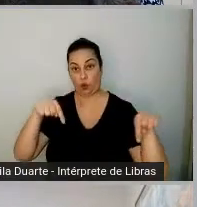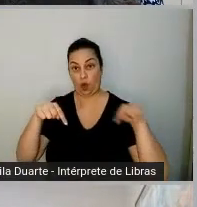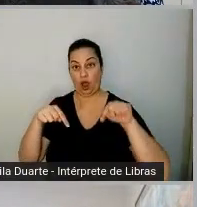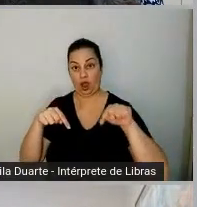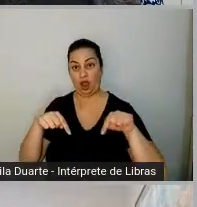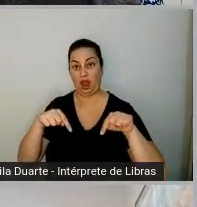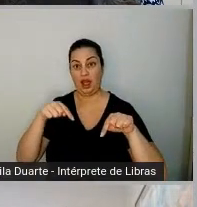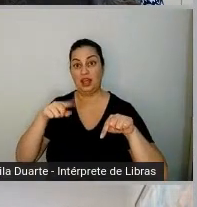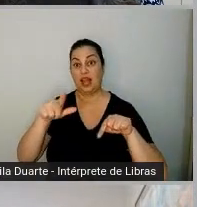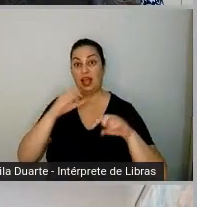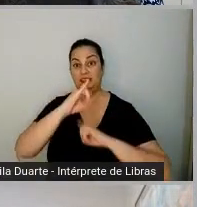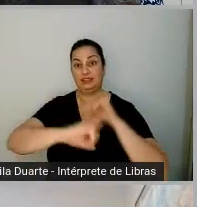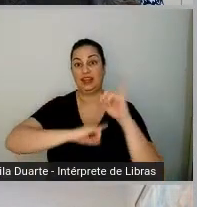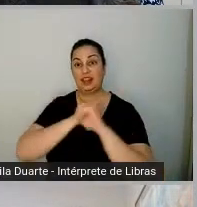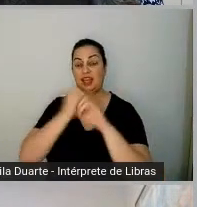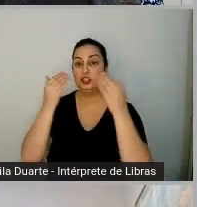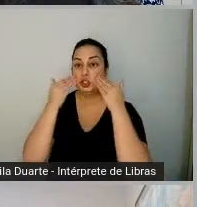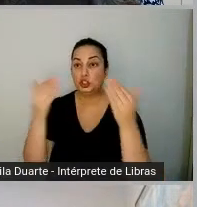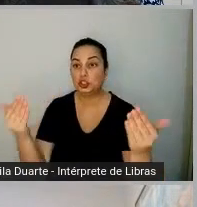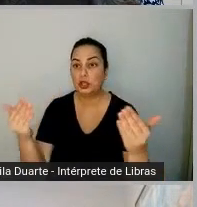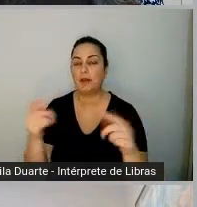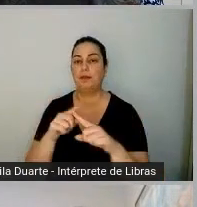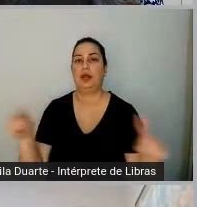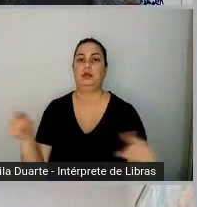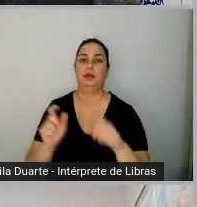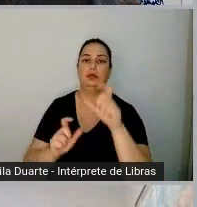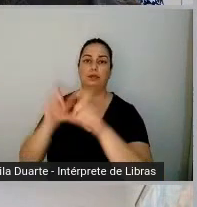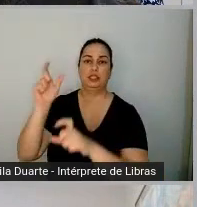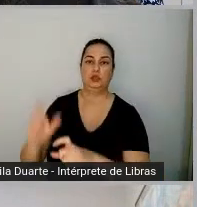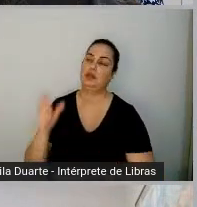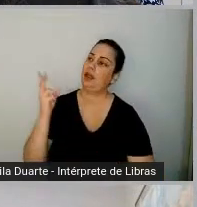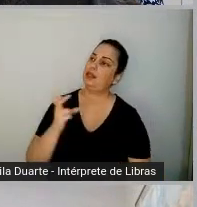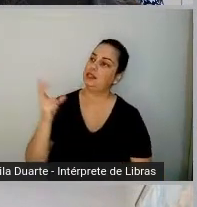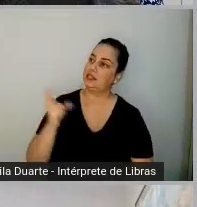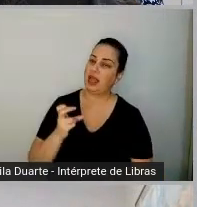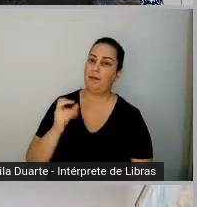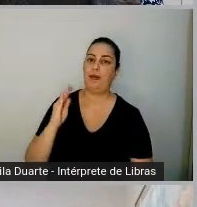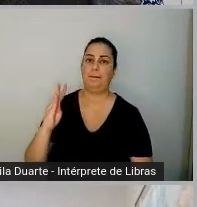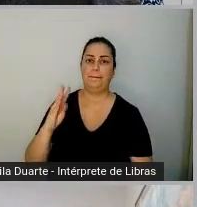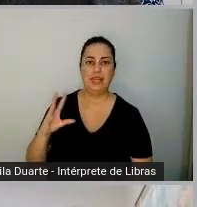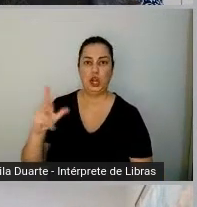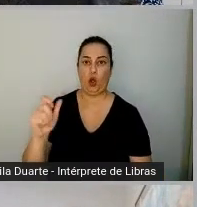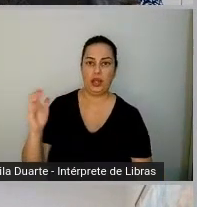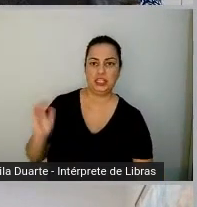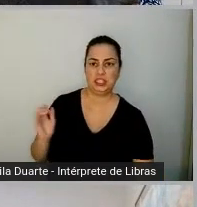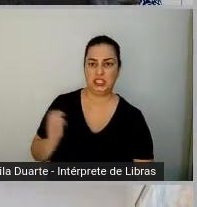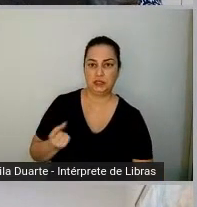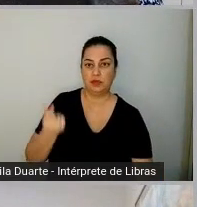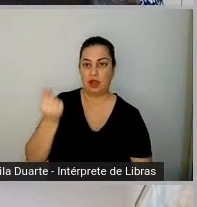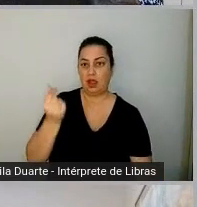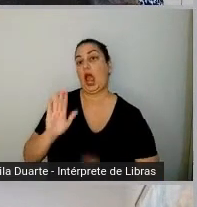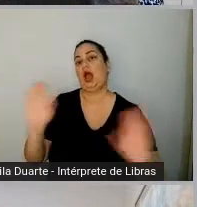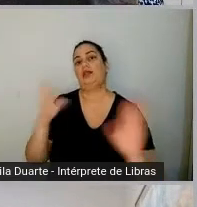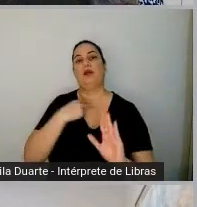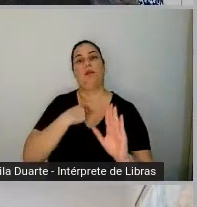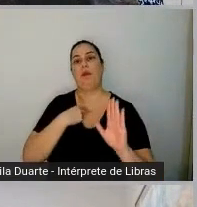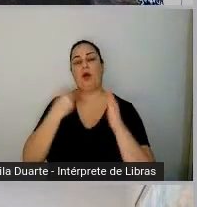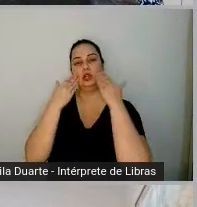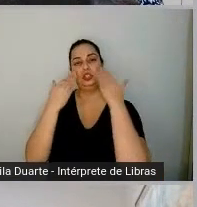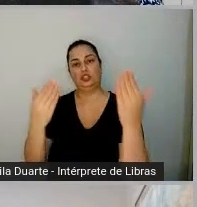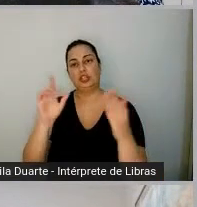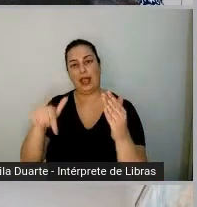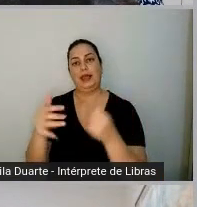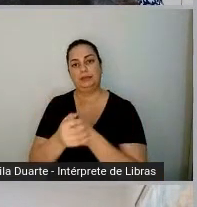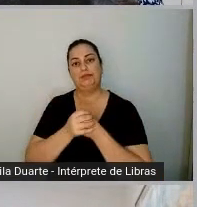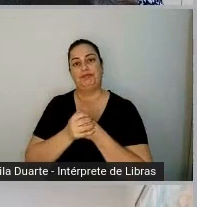cara ganha bilhões e bilhões em fundos dos ricos, aí não aparece, aí é sigilo bancário, ou seja, a gente sabe, né, como